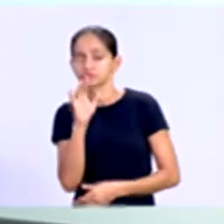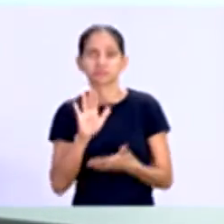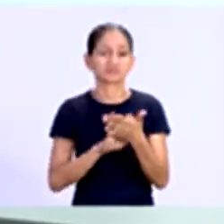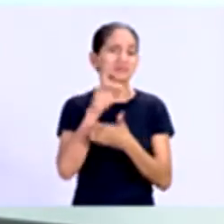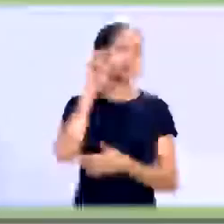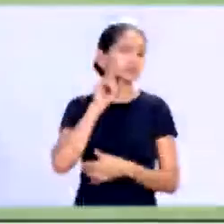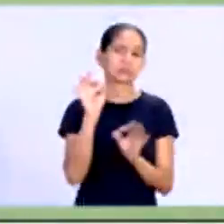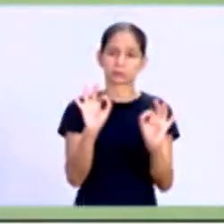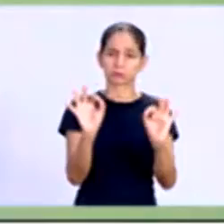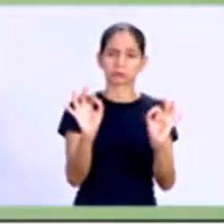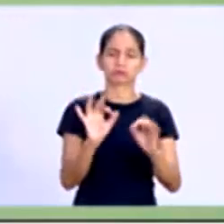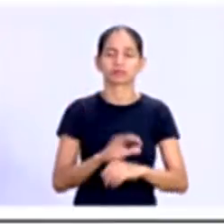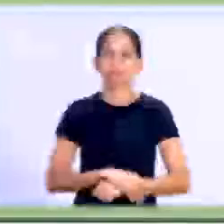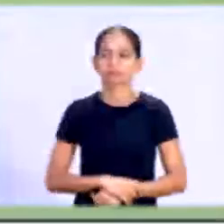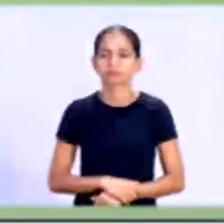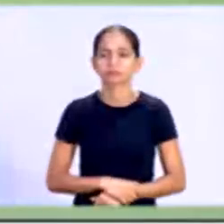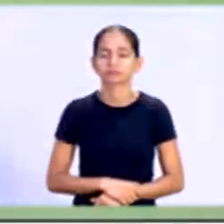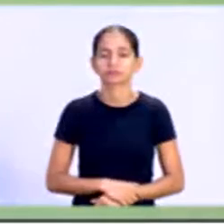barba.